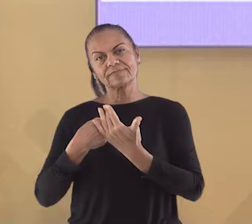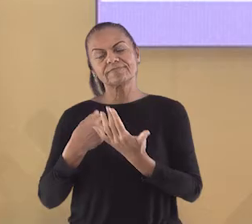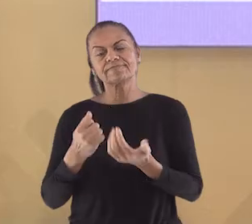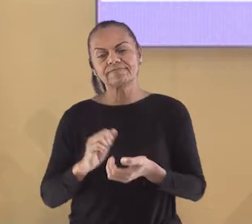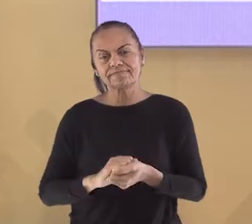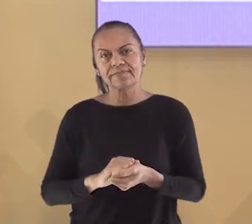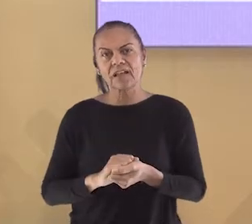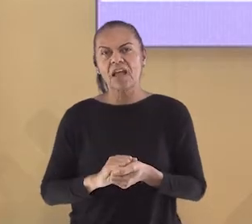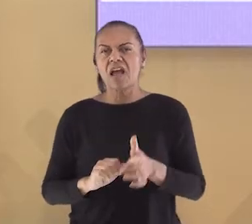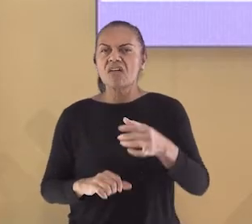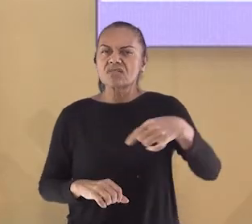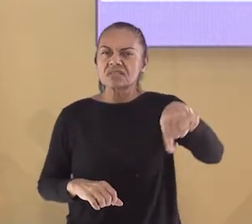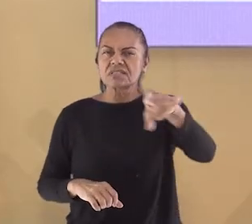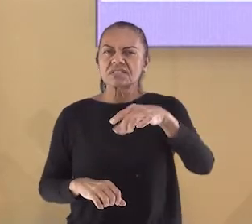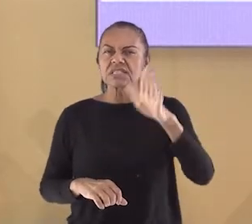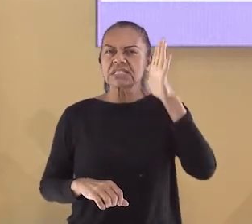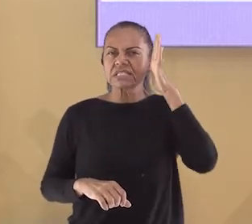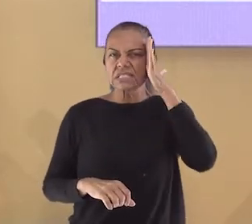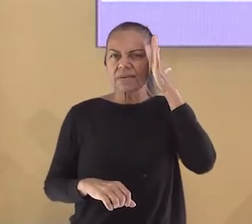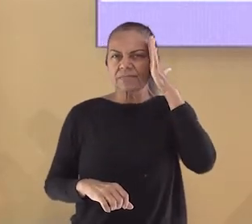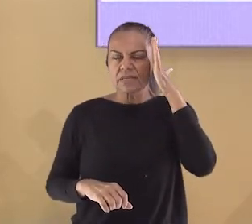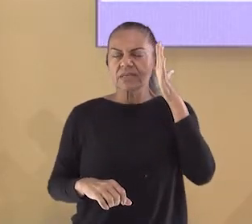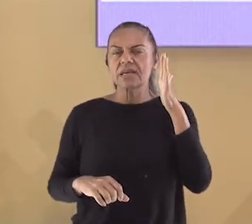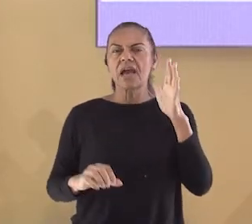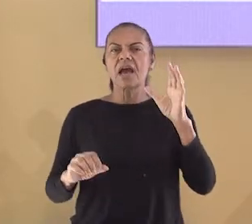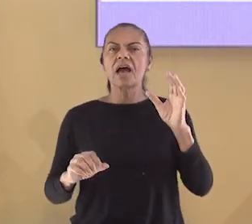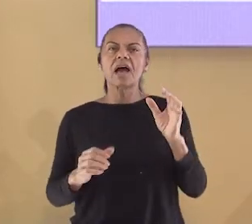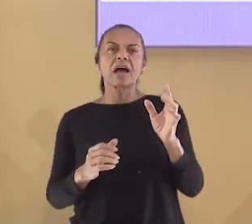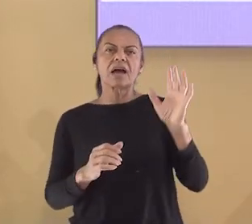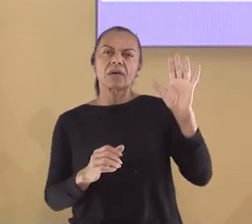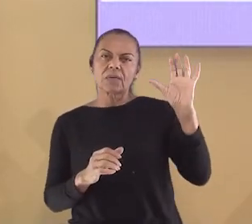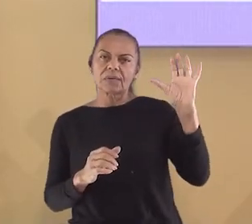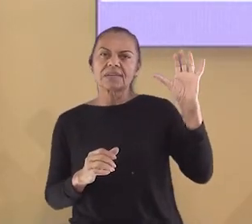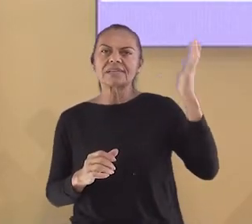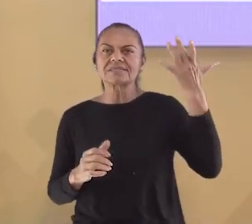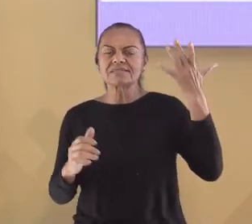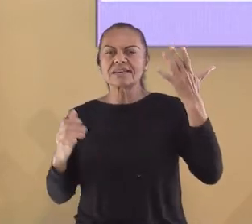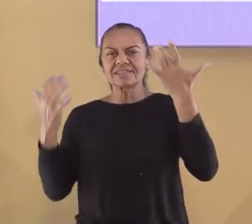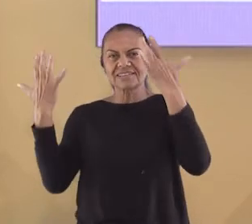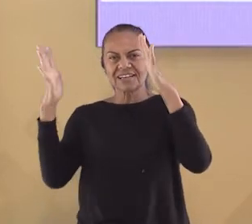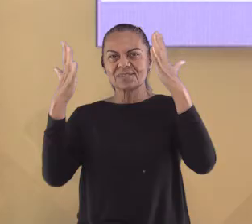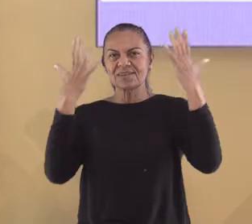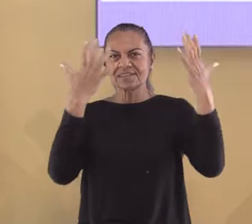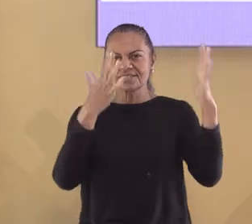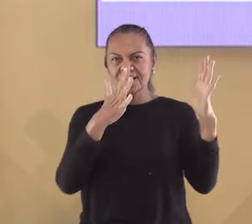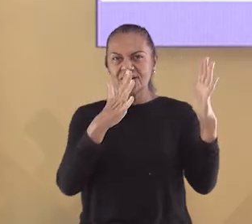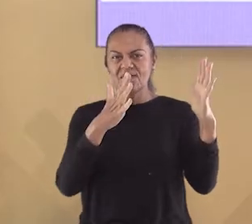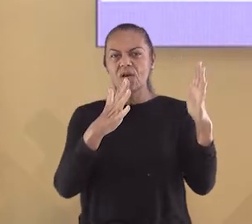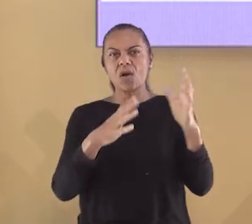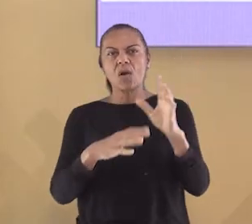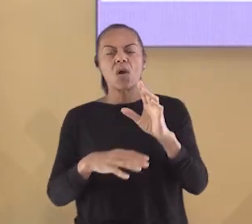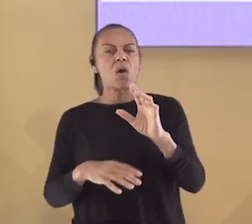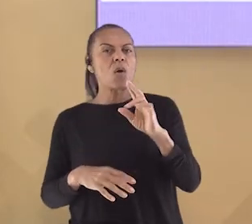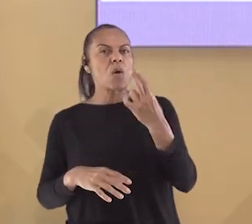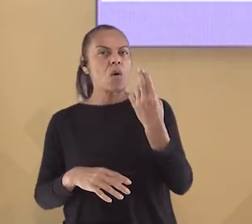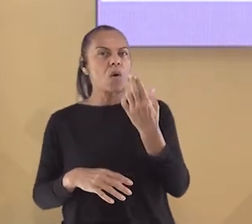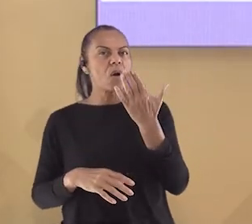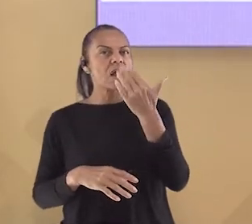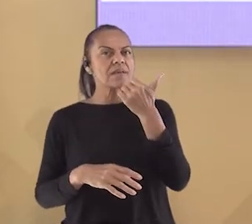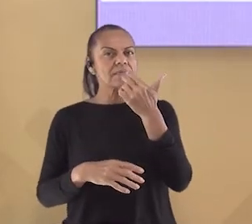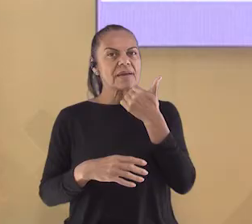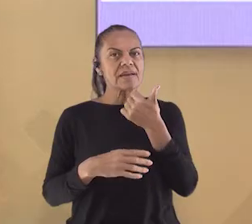sabia que quando as celebrações acontecem com alguma frequência e com a repetição de alguns elementos, elas se tornam